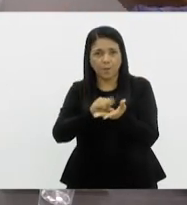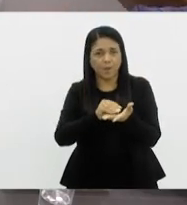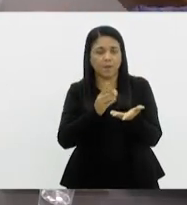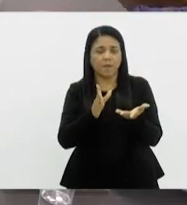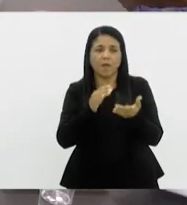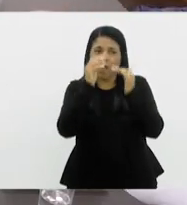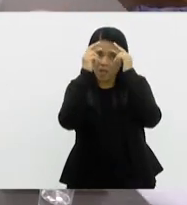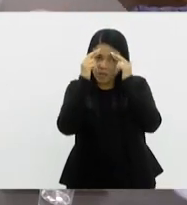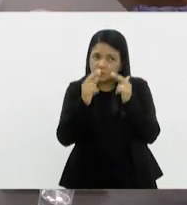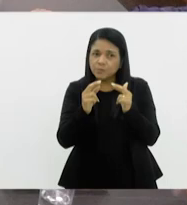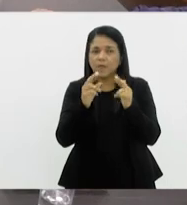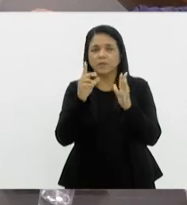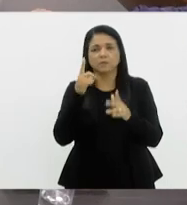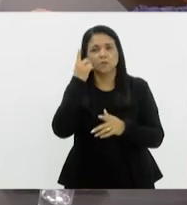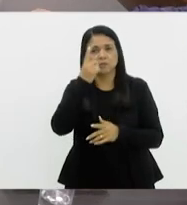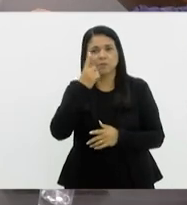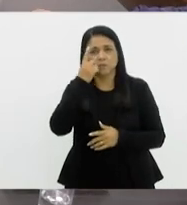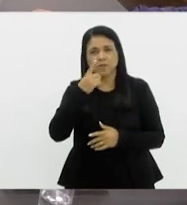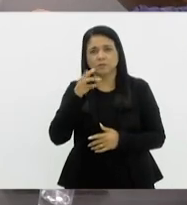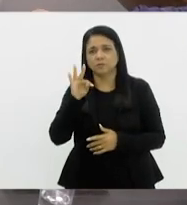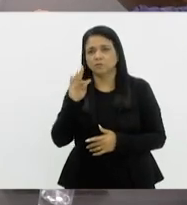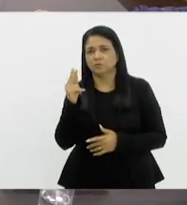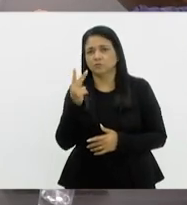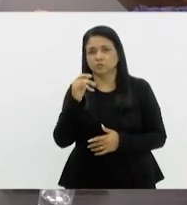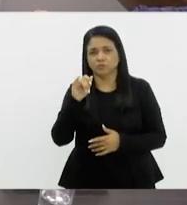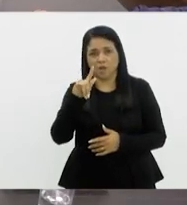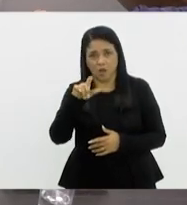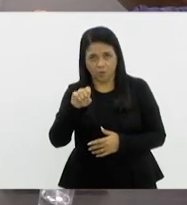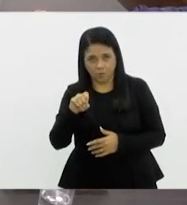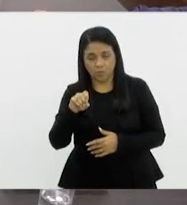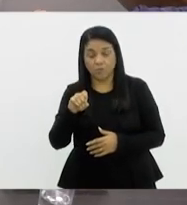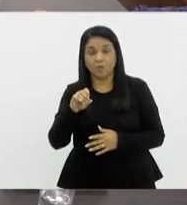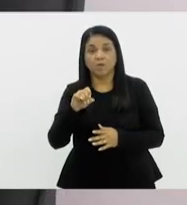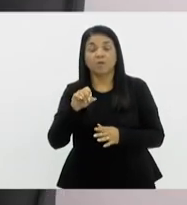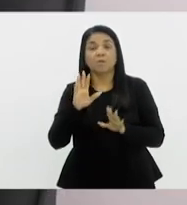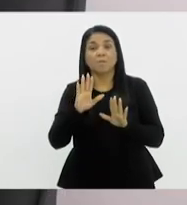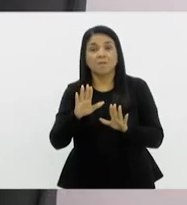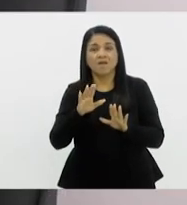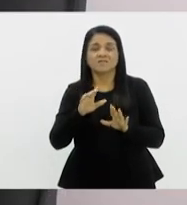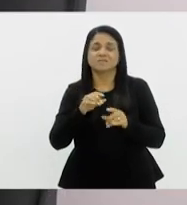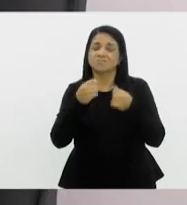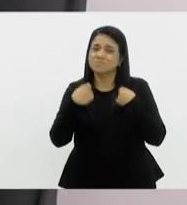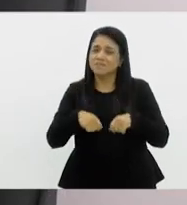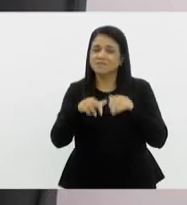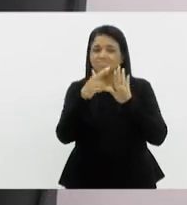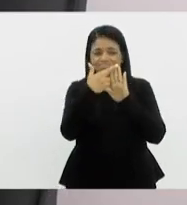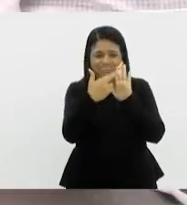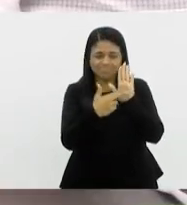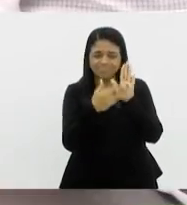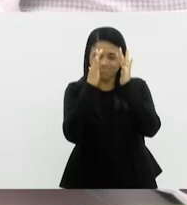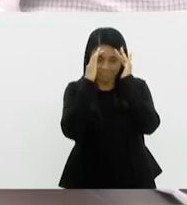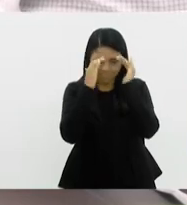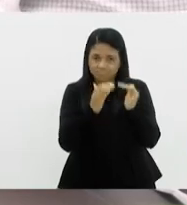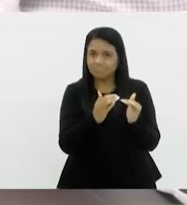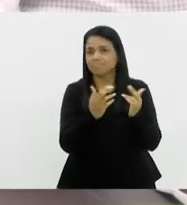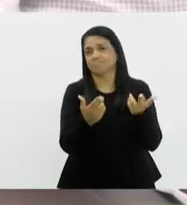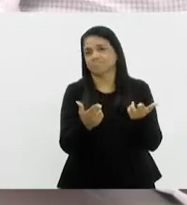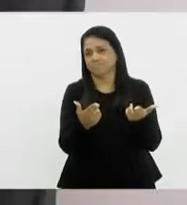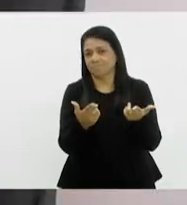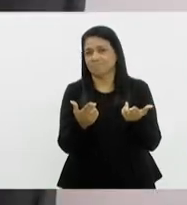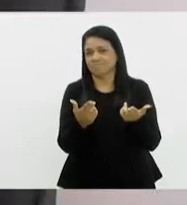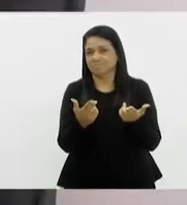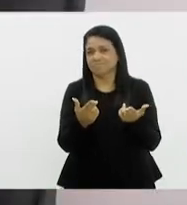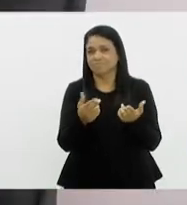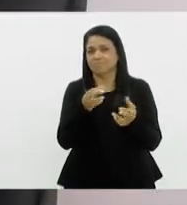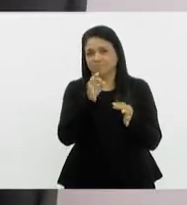respeito ao deputado... Quem é o autor? Tiago. Mas a gente tem que respeitar a questão da juridicidade do projeto. Eu acompanho. Então, eu vou